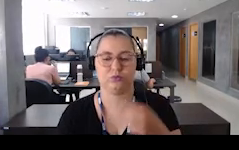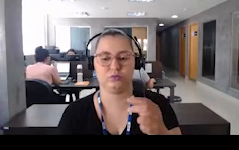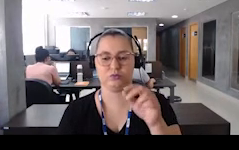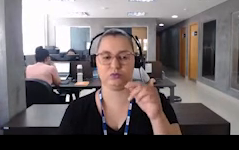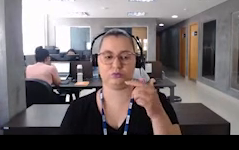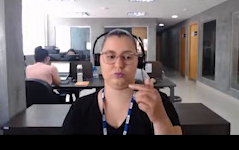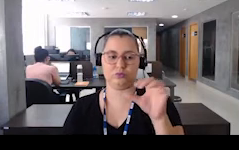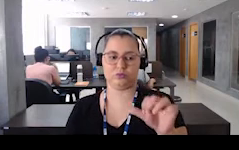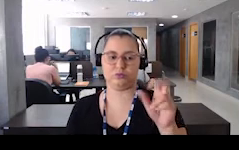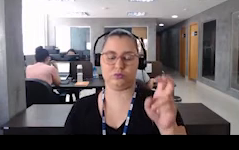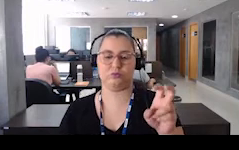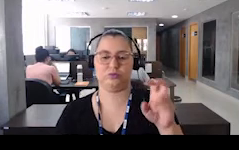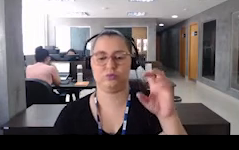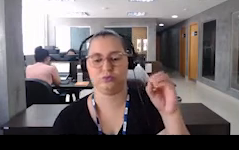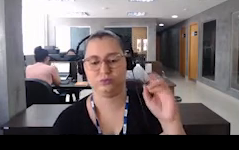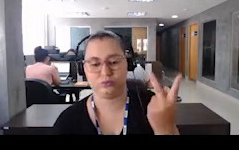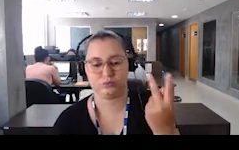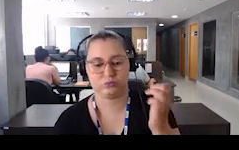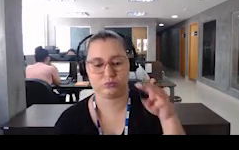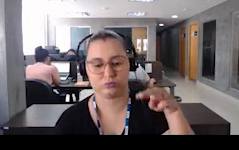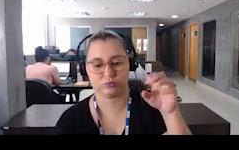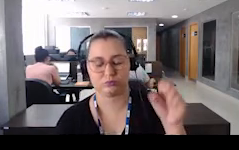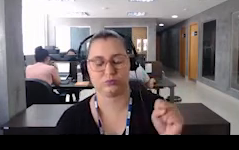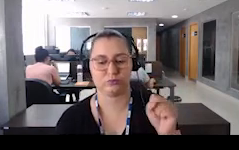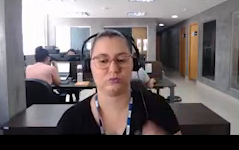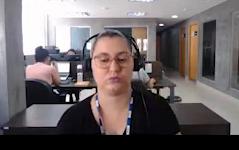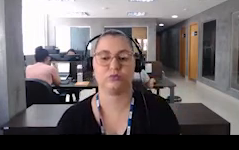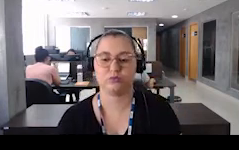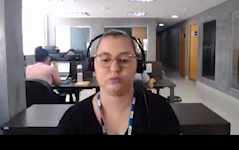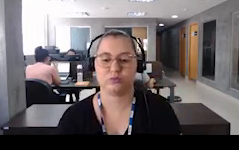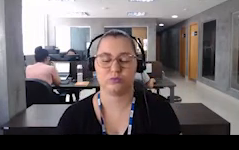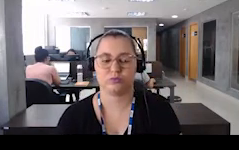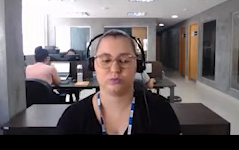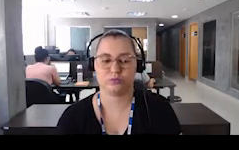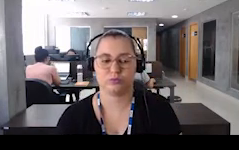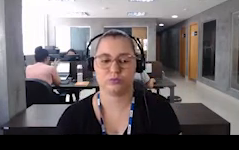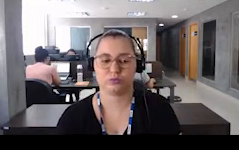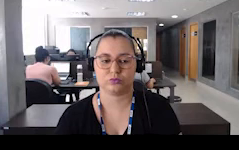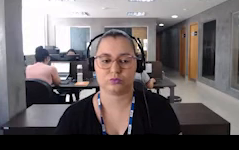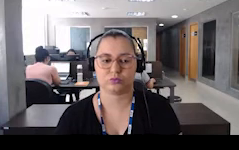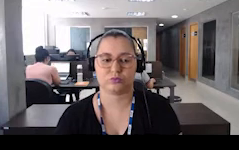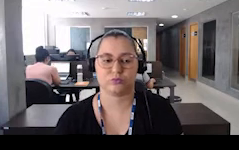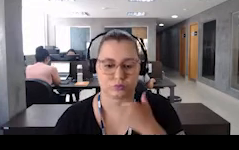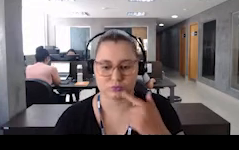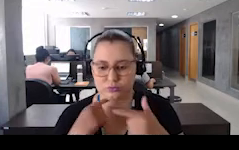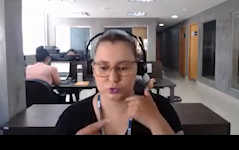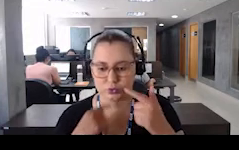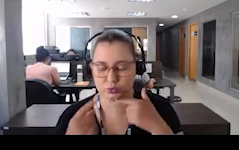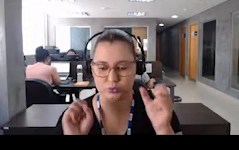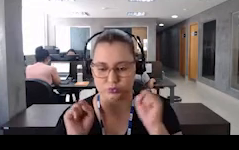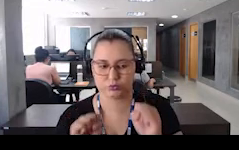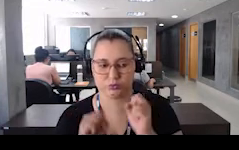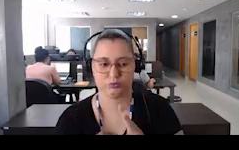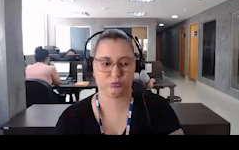24,95 ohms. Tranquilo? Com relação a esse procedimento que eu fiz aqui, vocês têm alguma